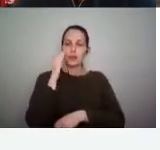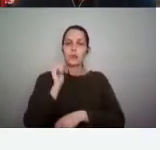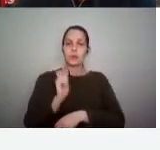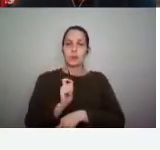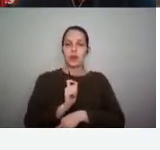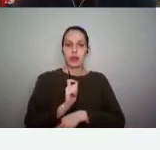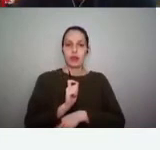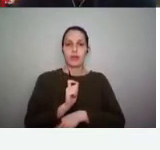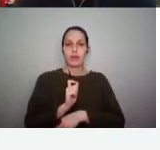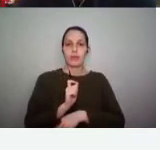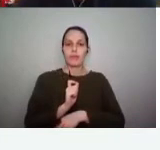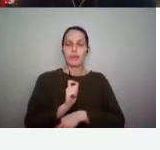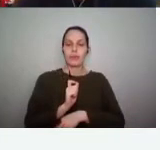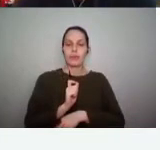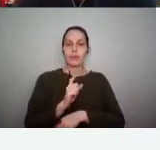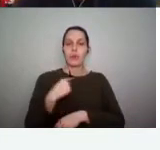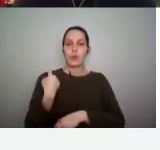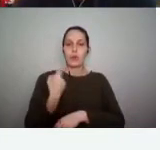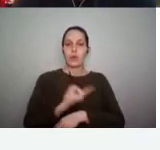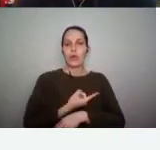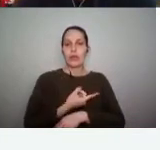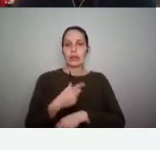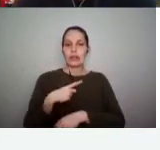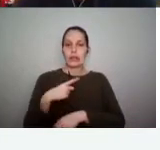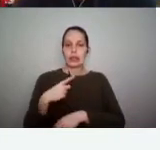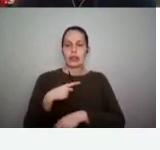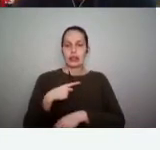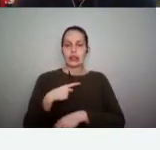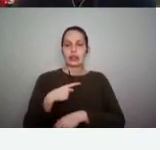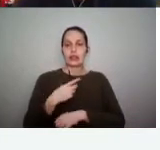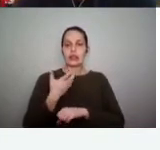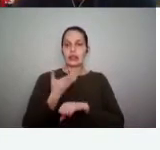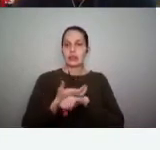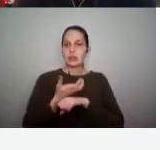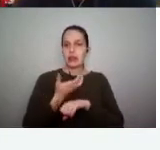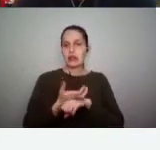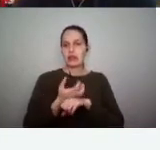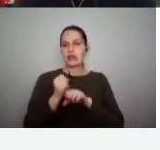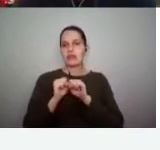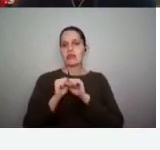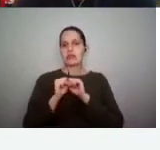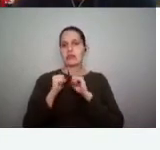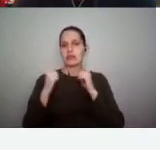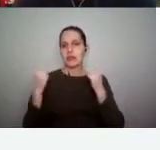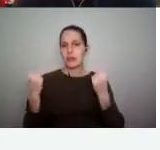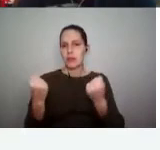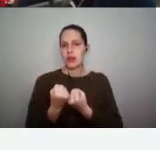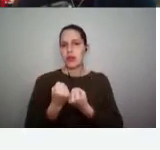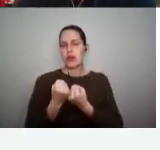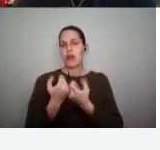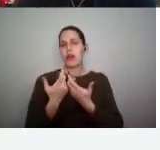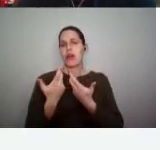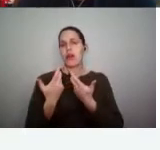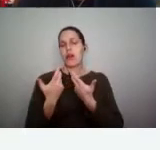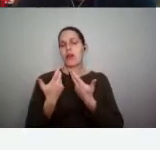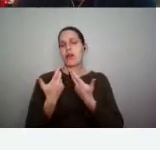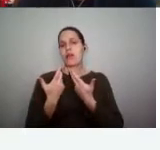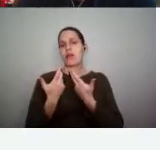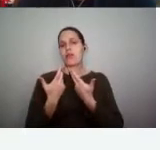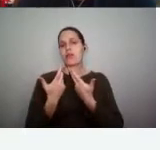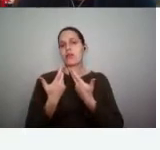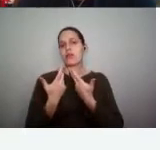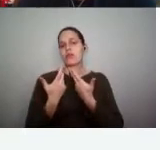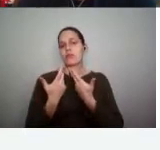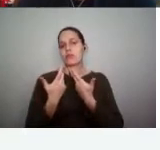assim algumas disciplinas, alguns seminários que a gente costume oferecer, né,